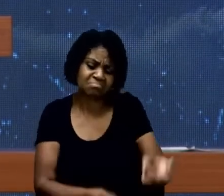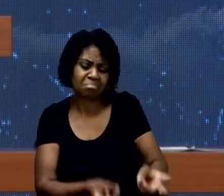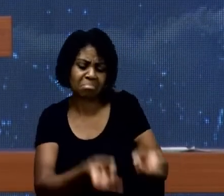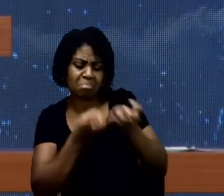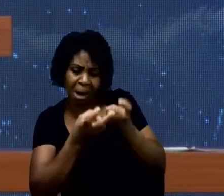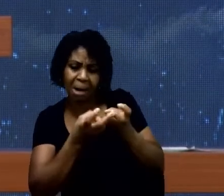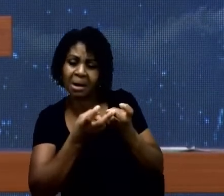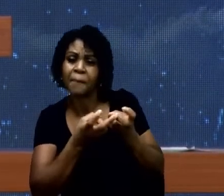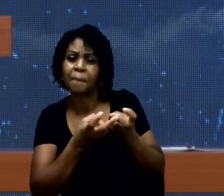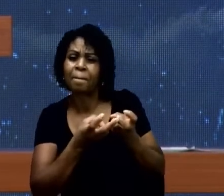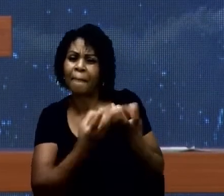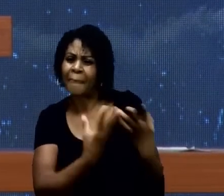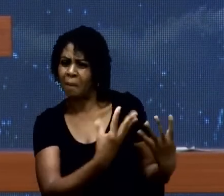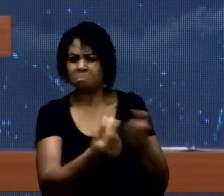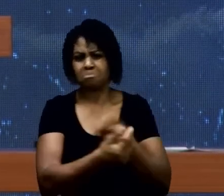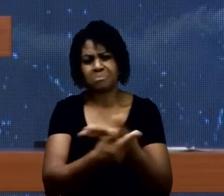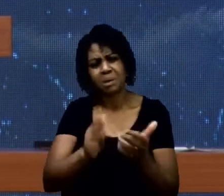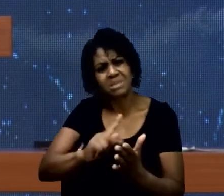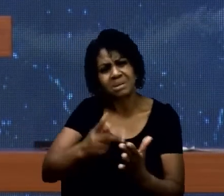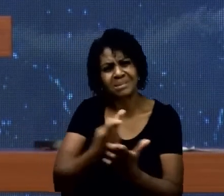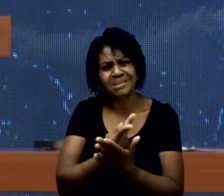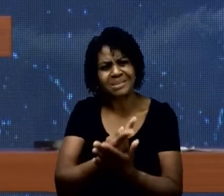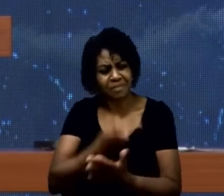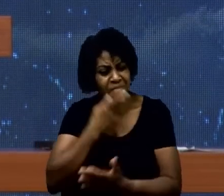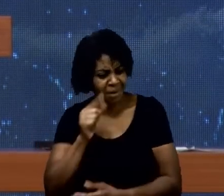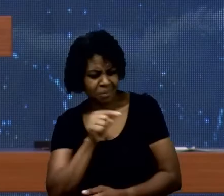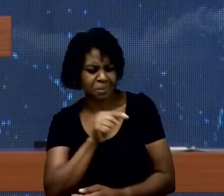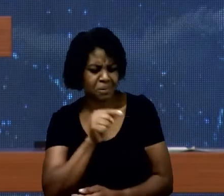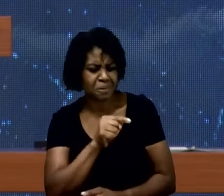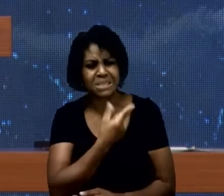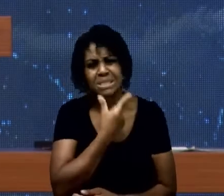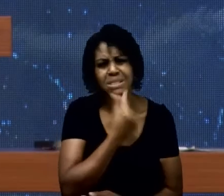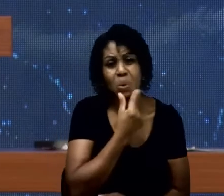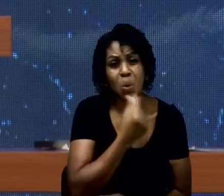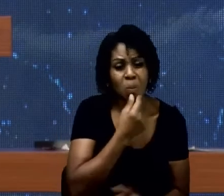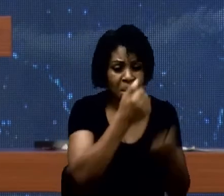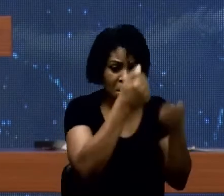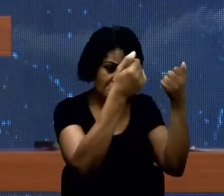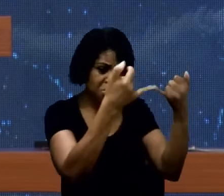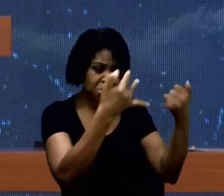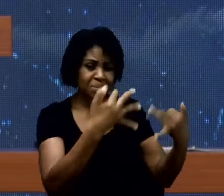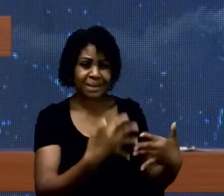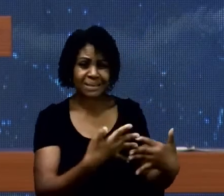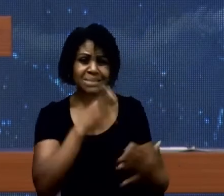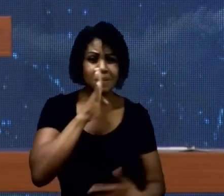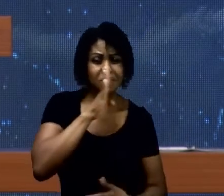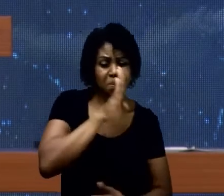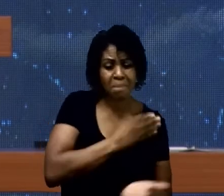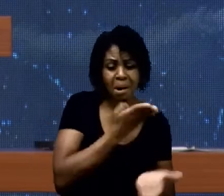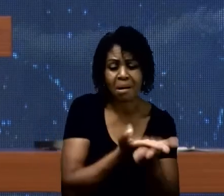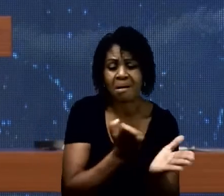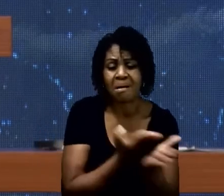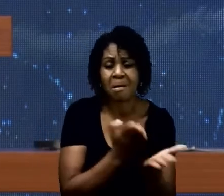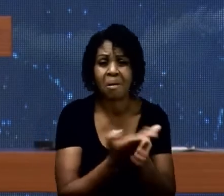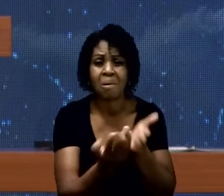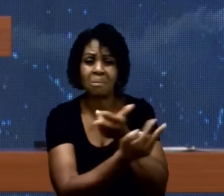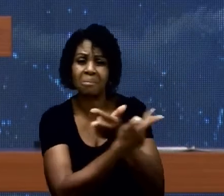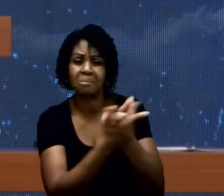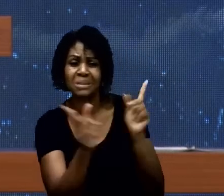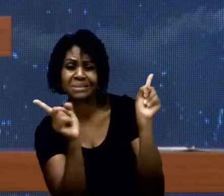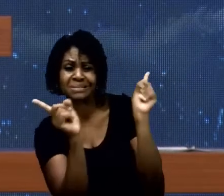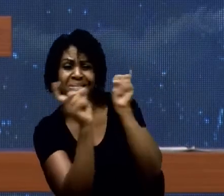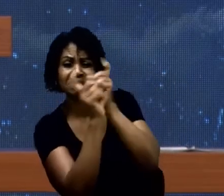5, é muita coisa, falou muita coisa dele. Uma descrição de ruína, de perda, de algo